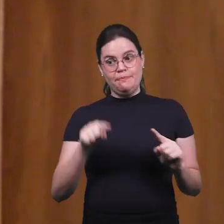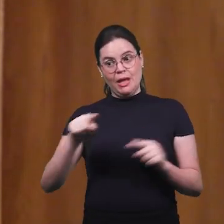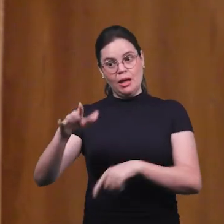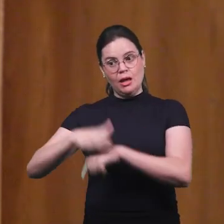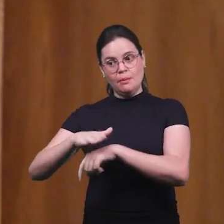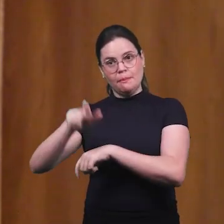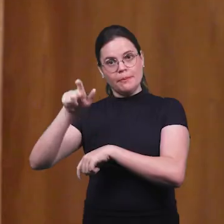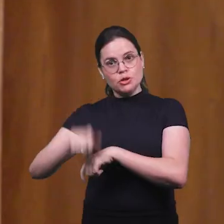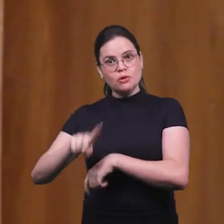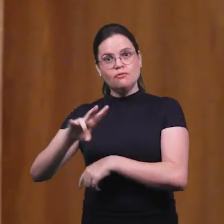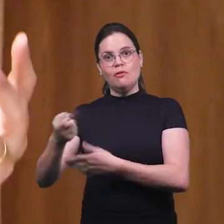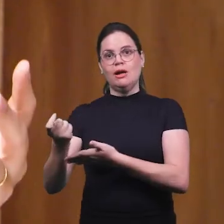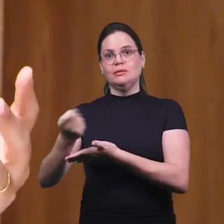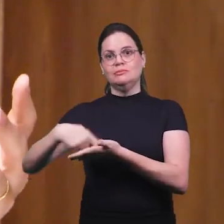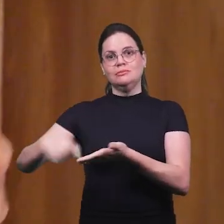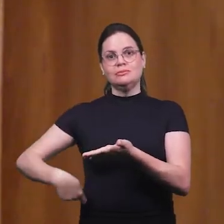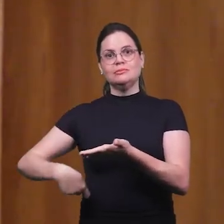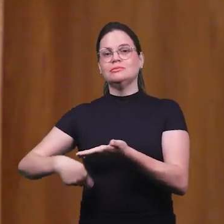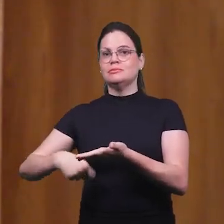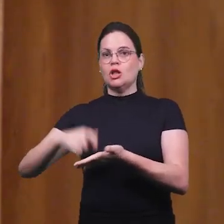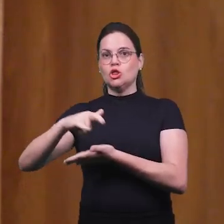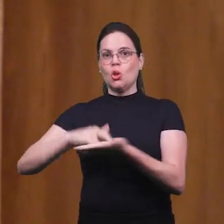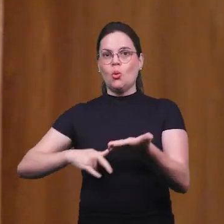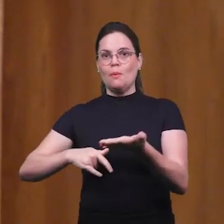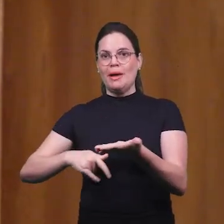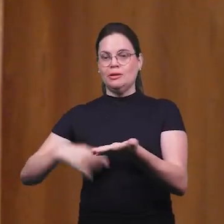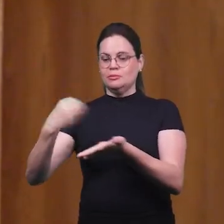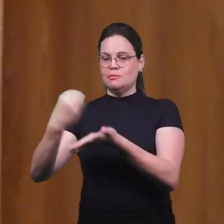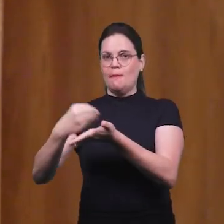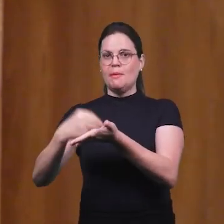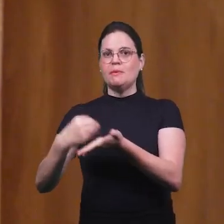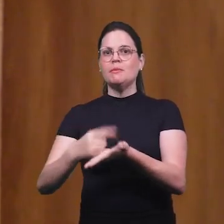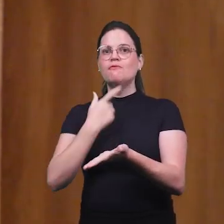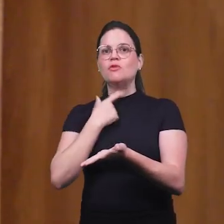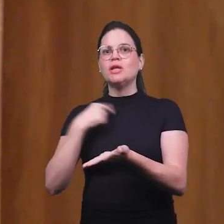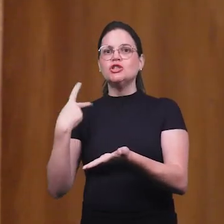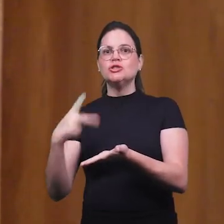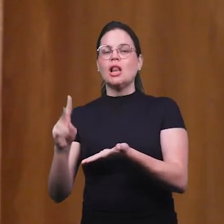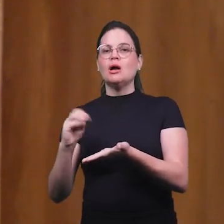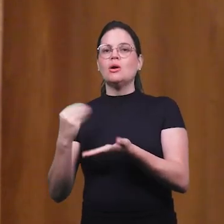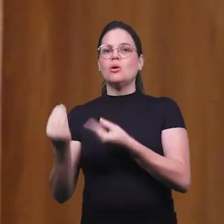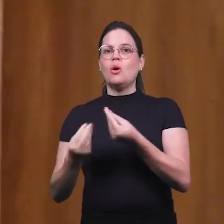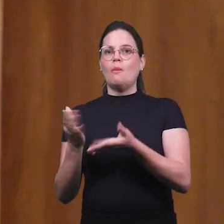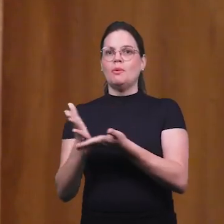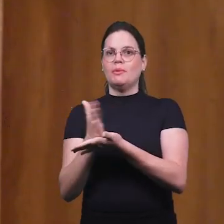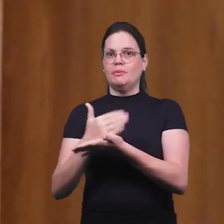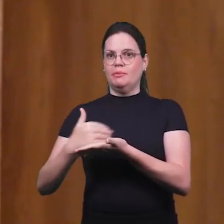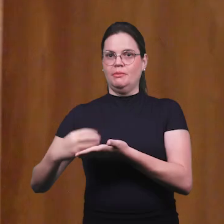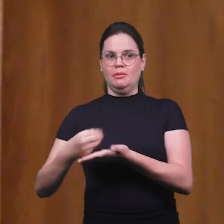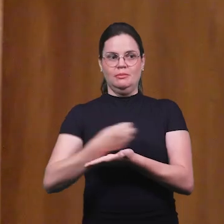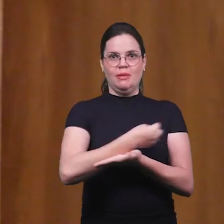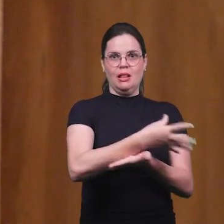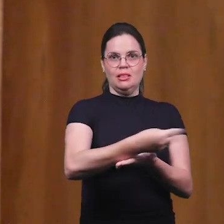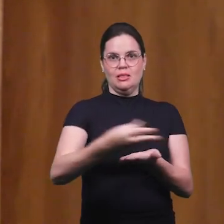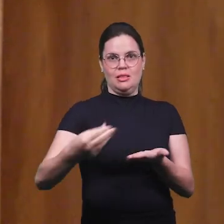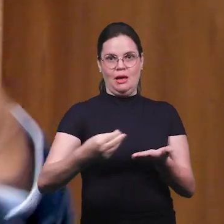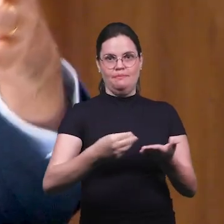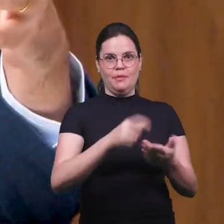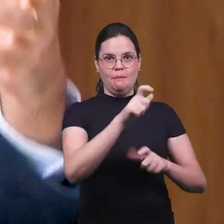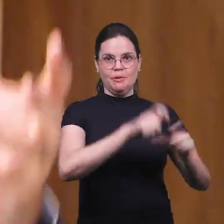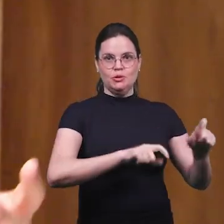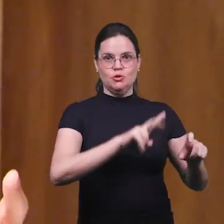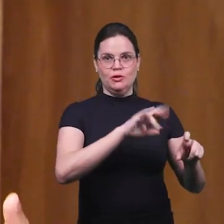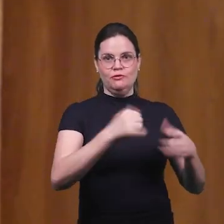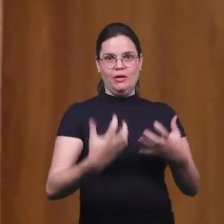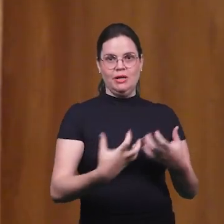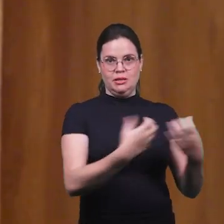que nada mais é um documento onde ela expressa a sua vontade em favor dos seus herdeiros. Então